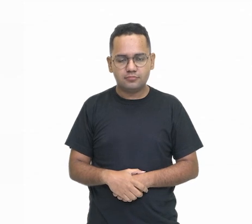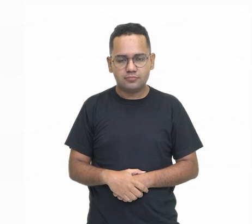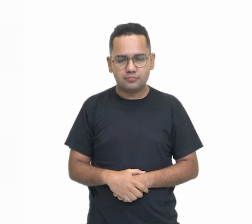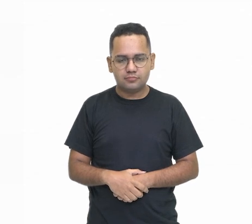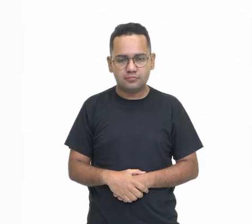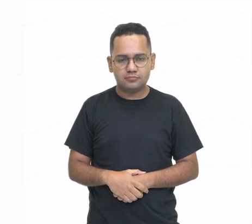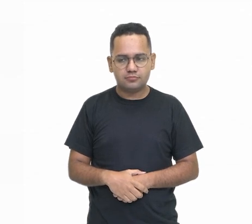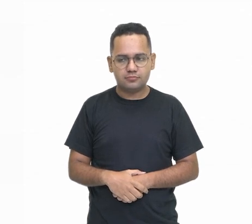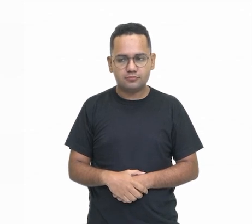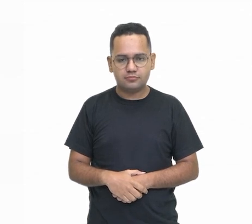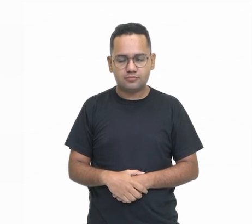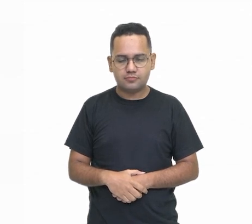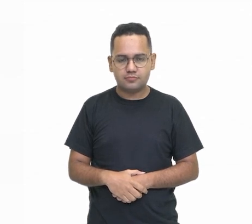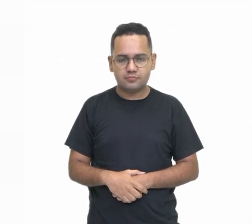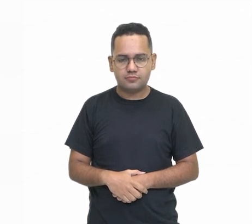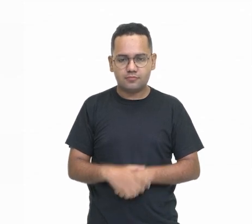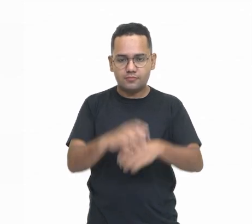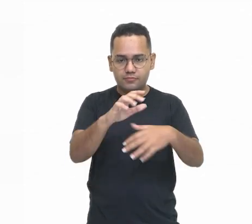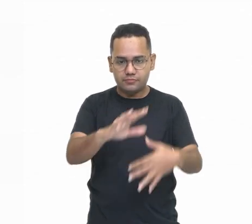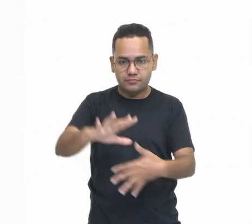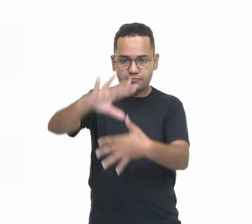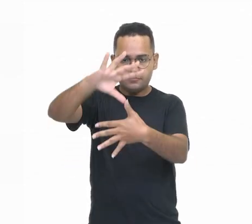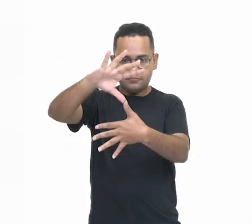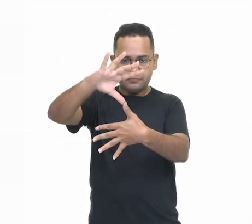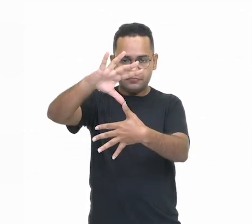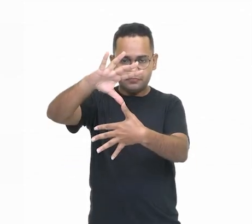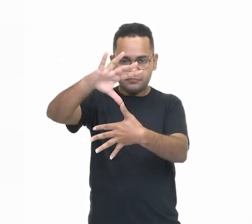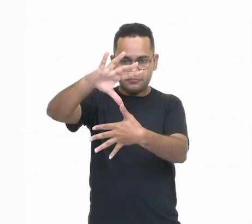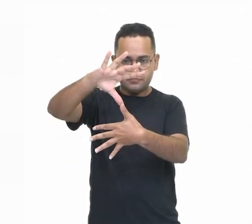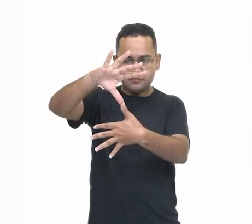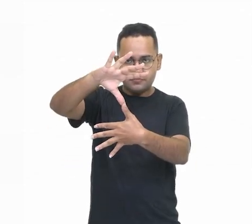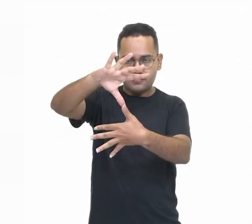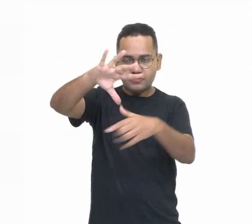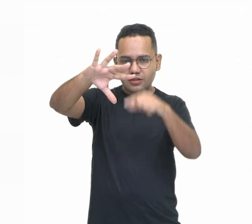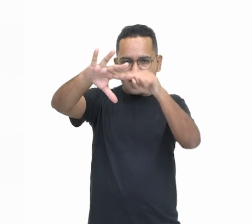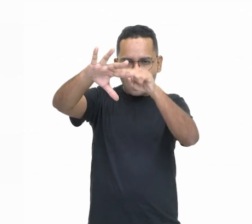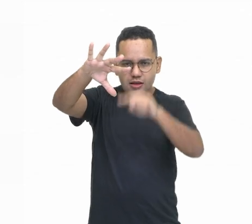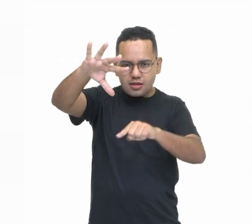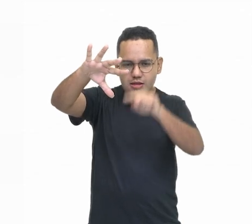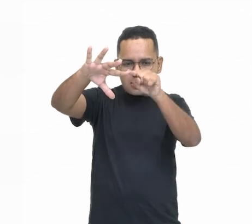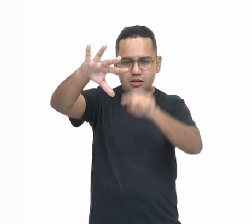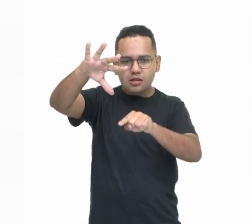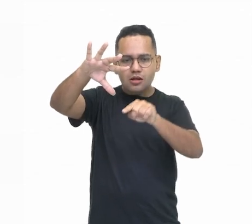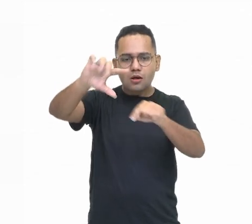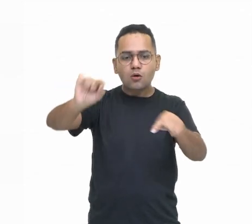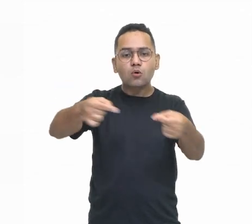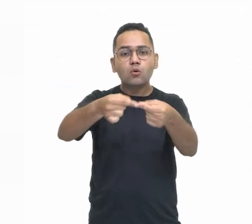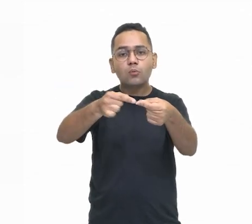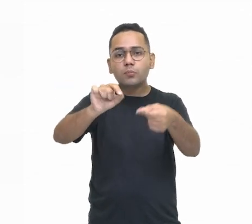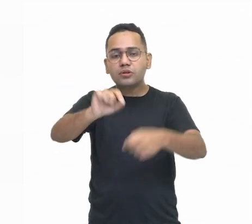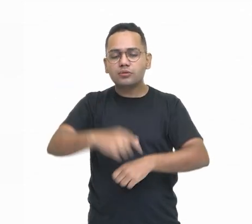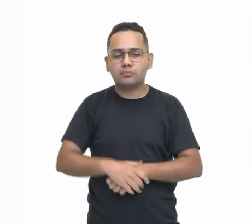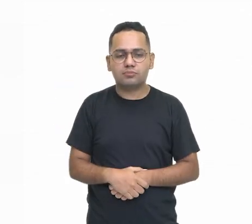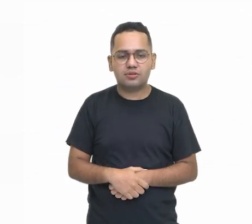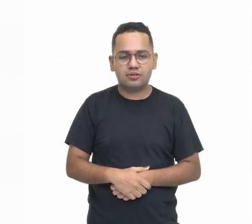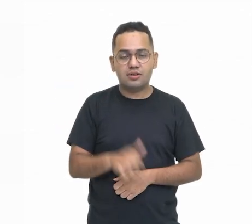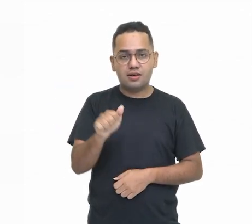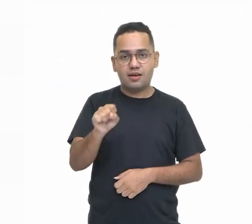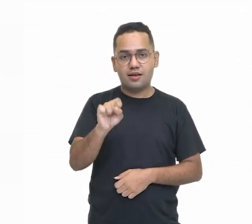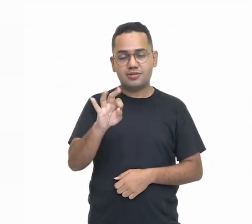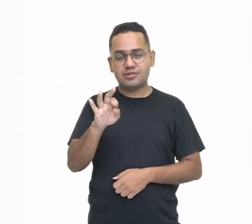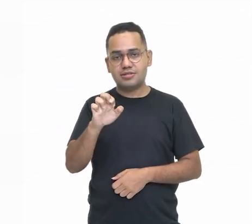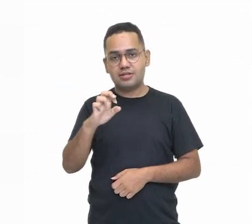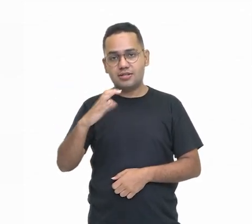ali, na divisão entre a América do Norte e a América Central, o Império Azteca.